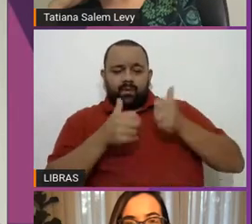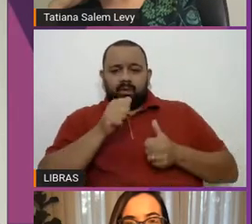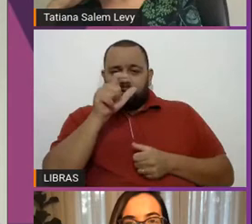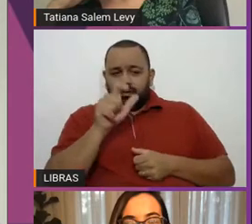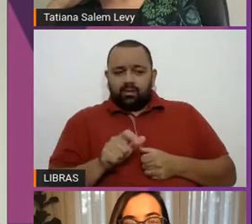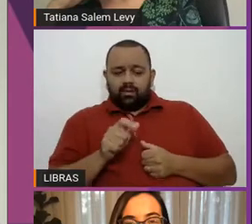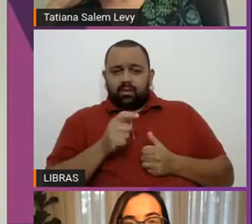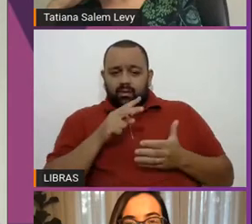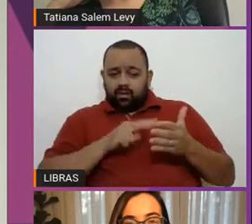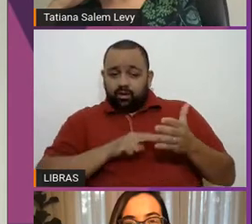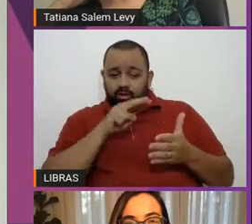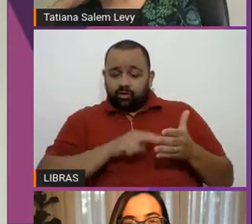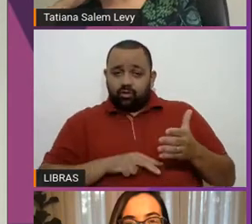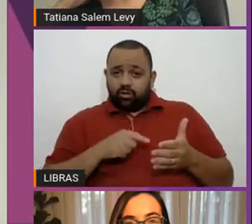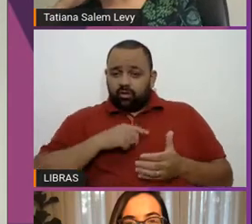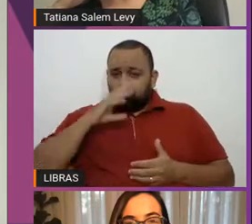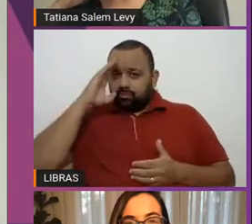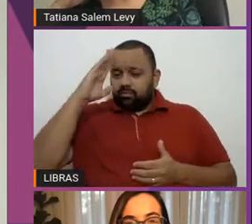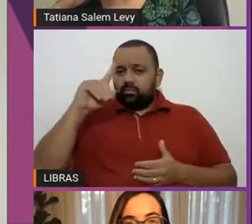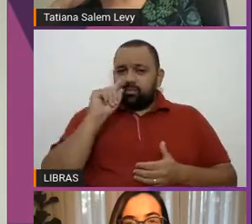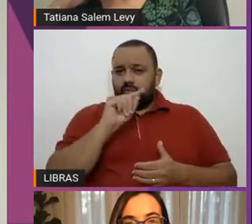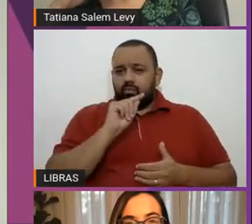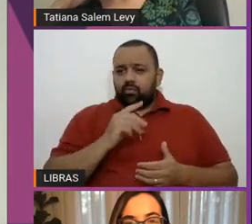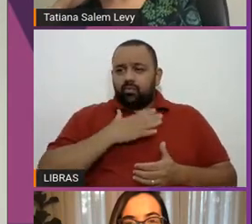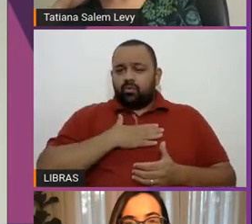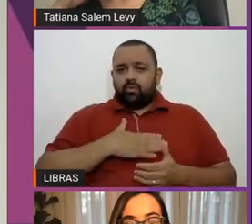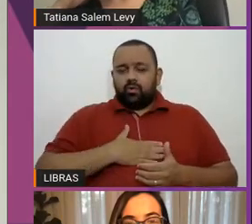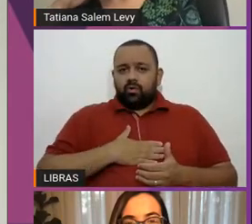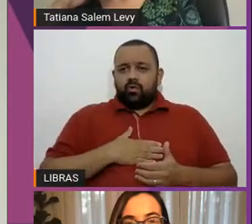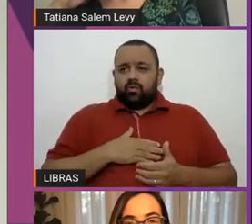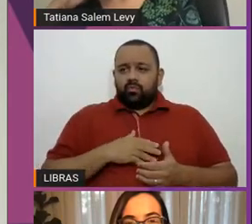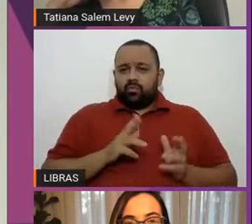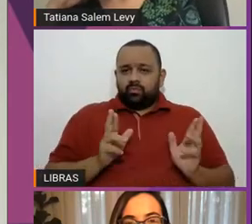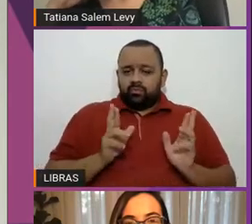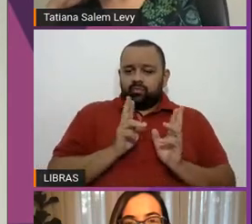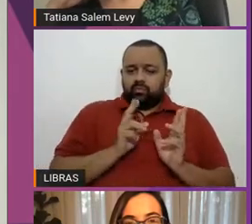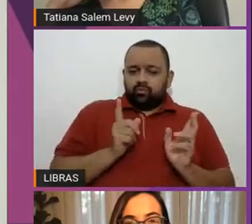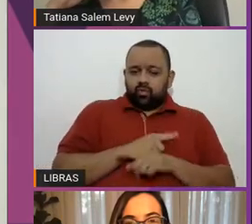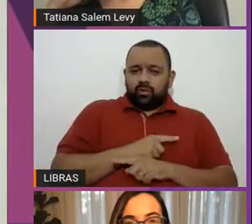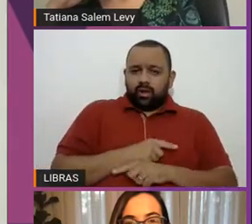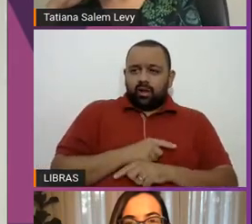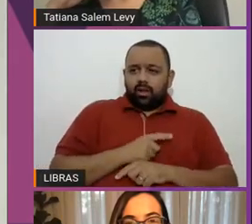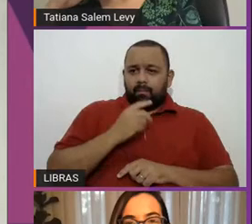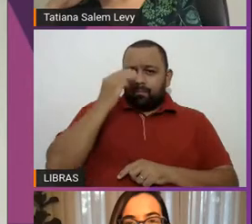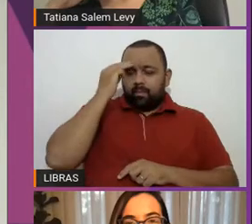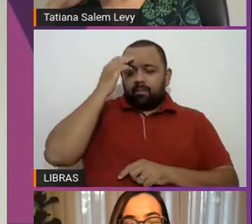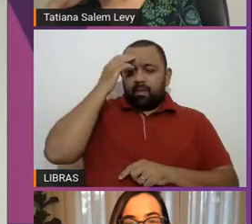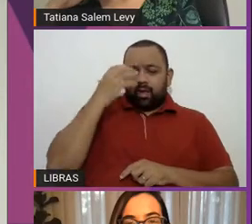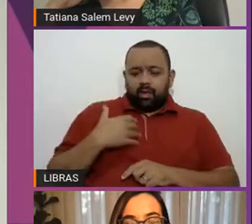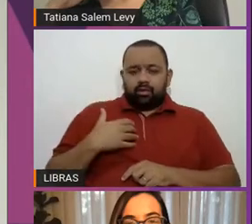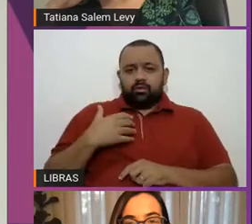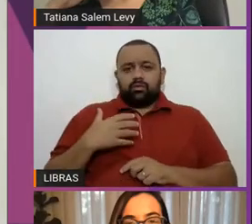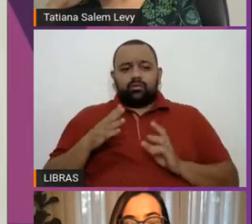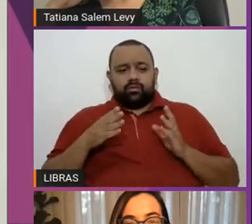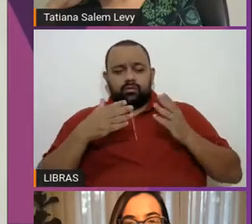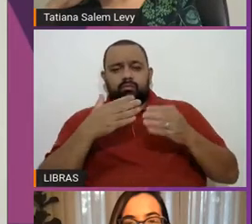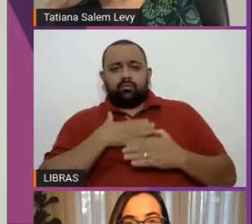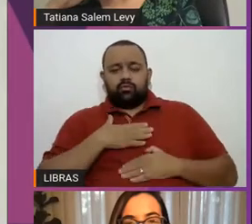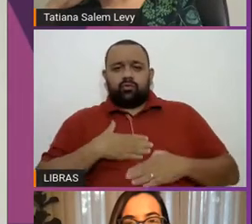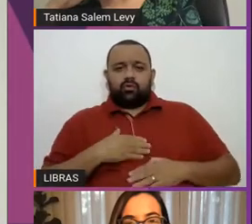quando eu priorizavam o corpo e colocava a mente a favor dor então a